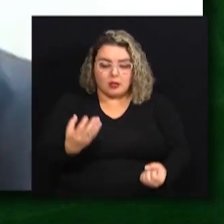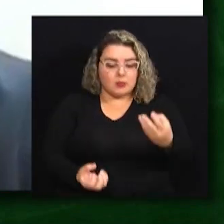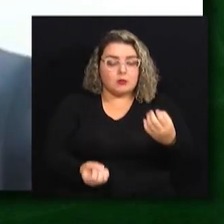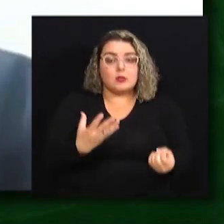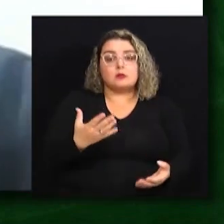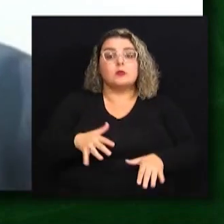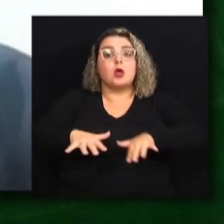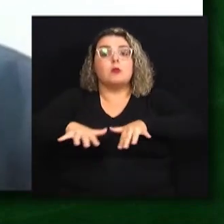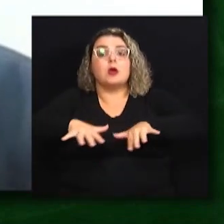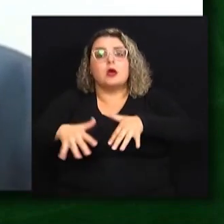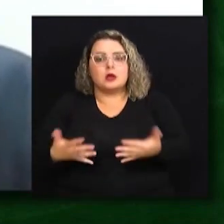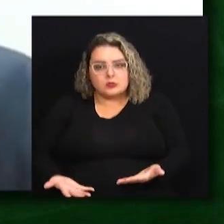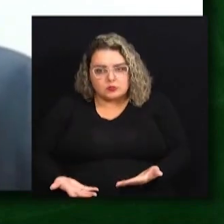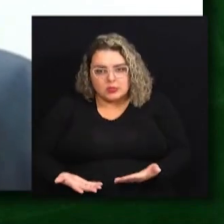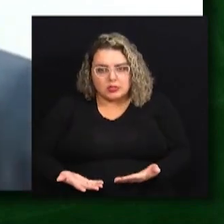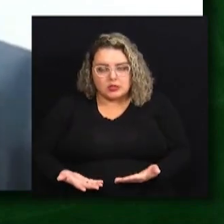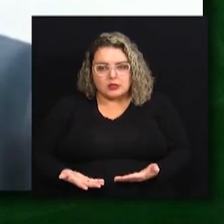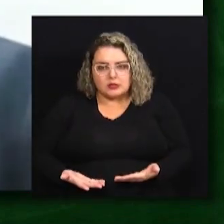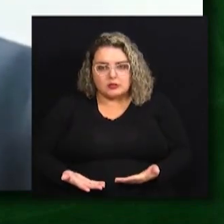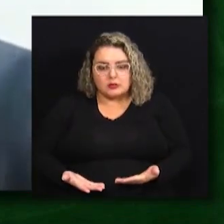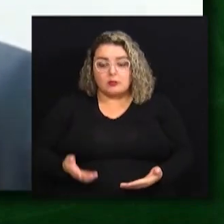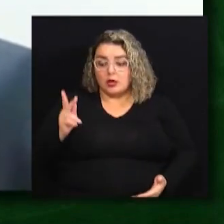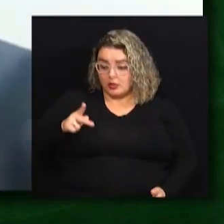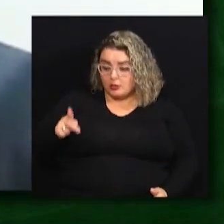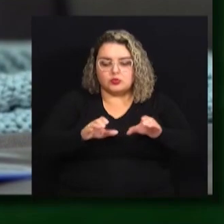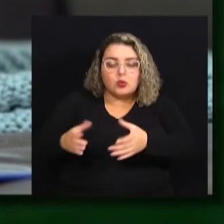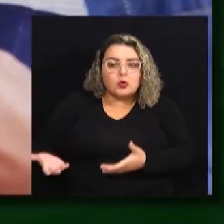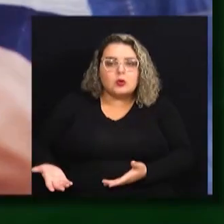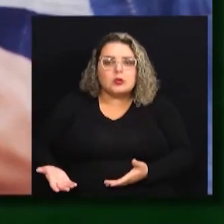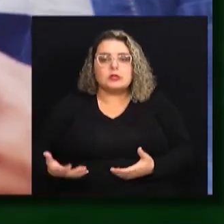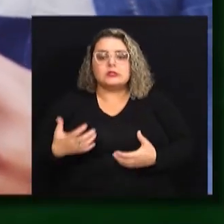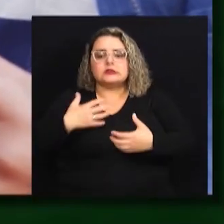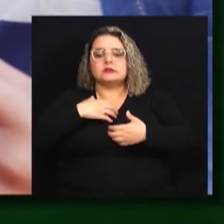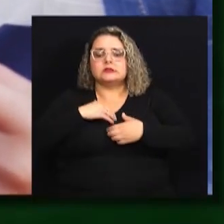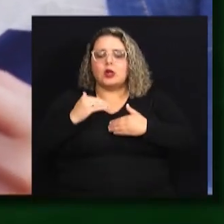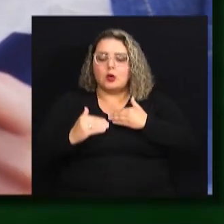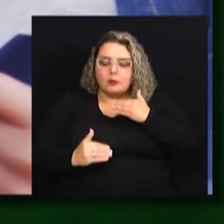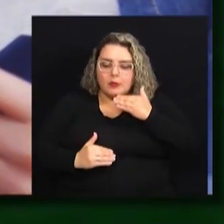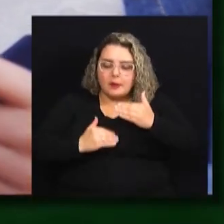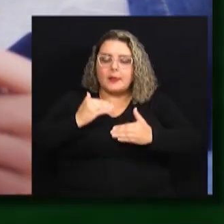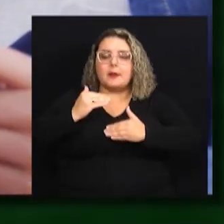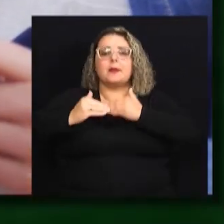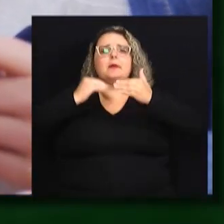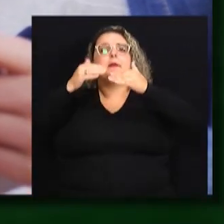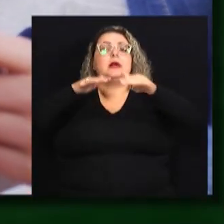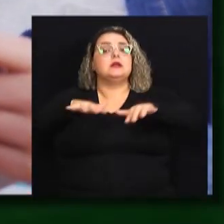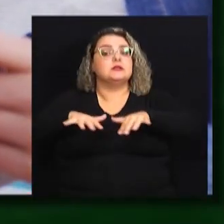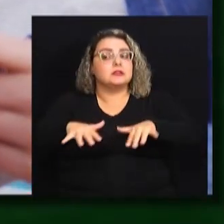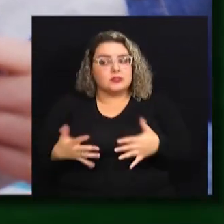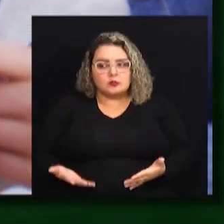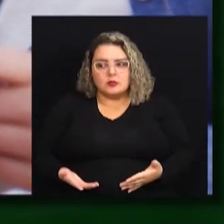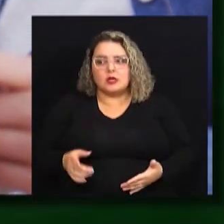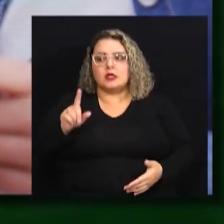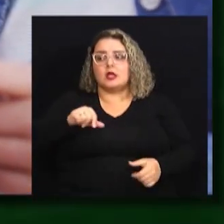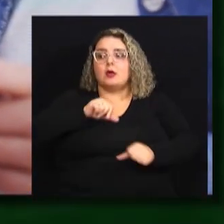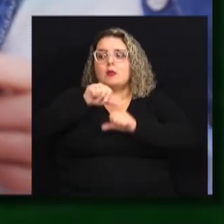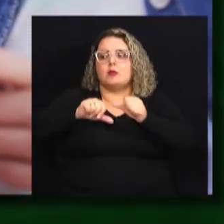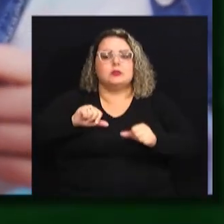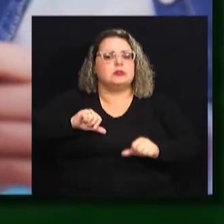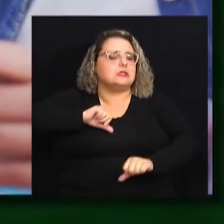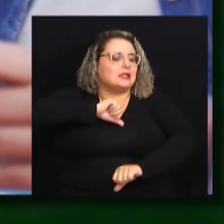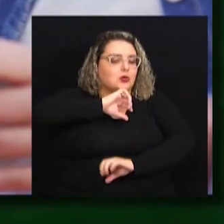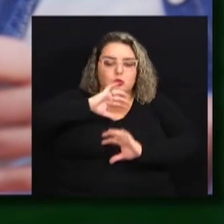nenhuma. Os pais são modelo e eles ensinam pelo modelo, né? Então, o seu filho, a grande chance do